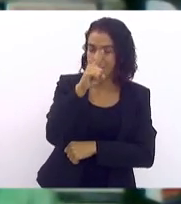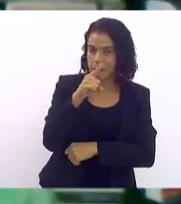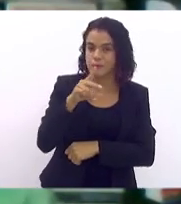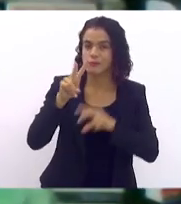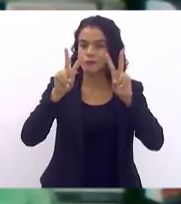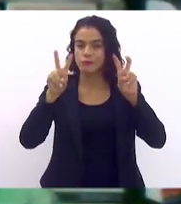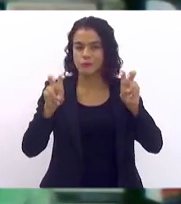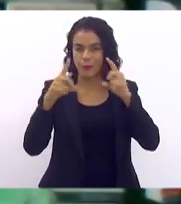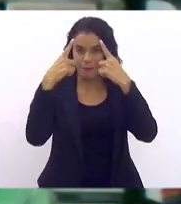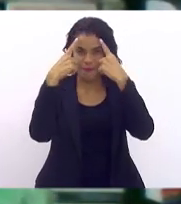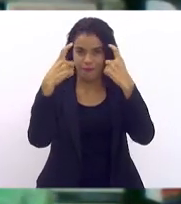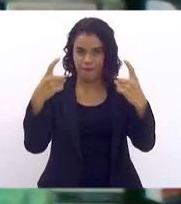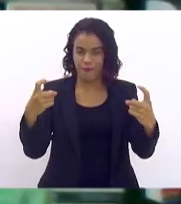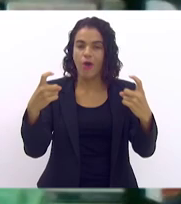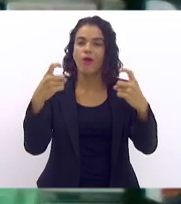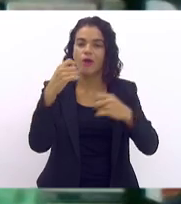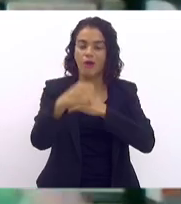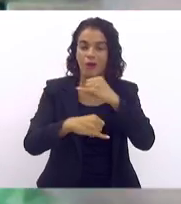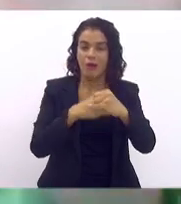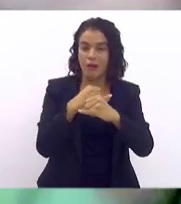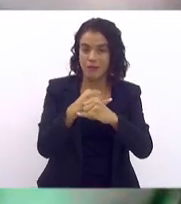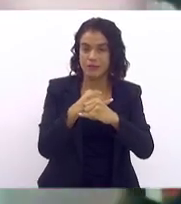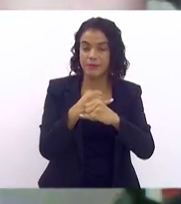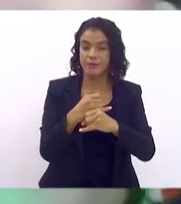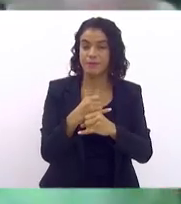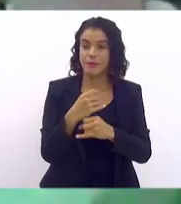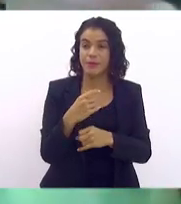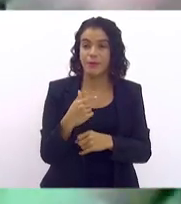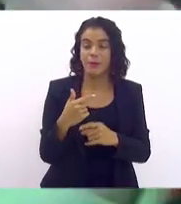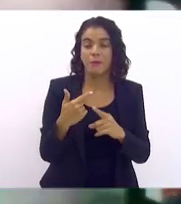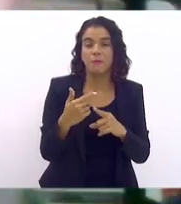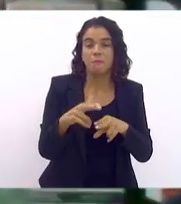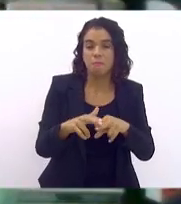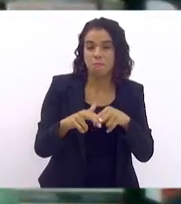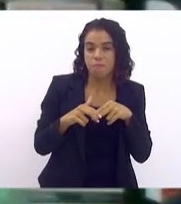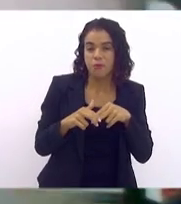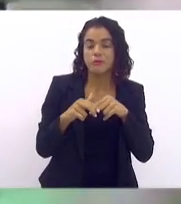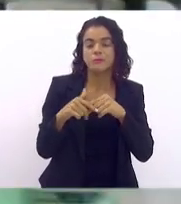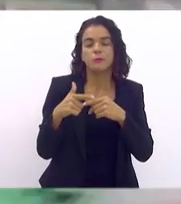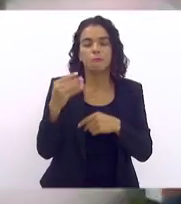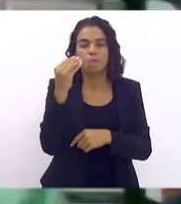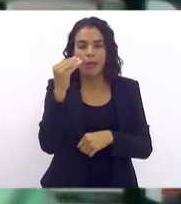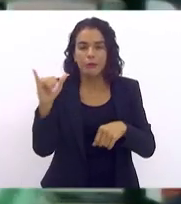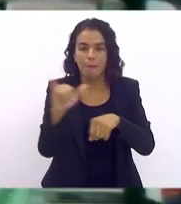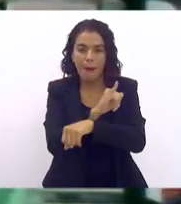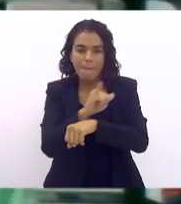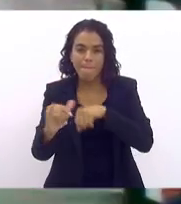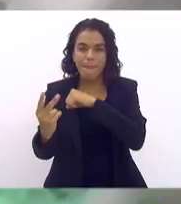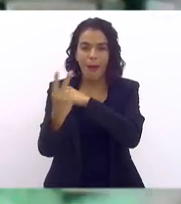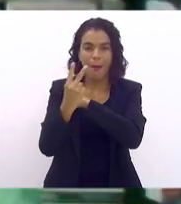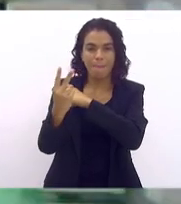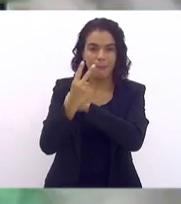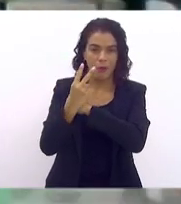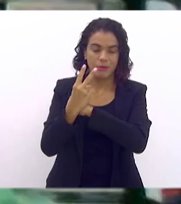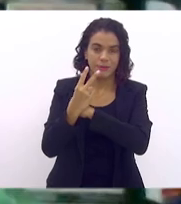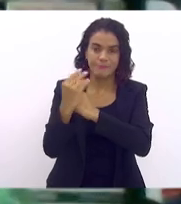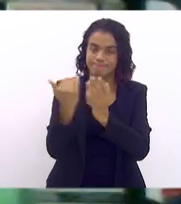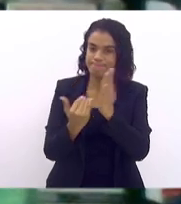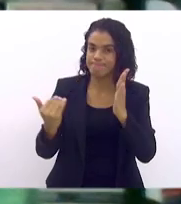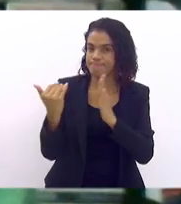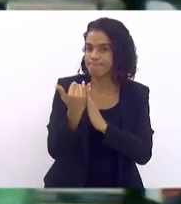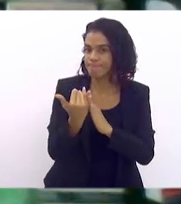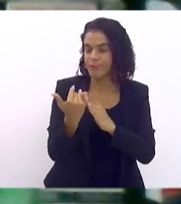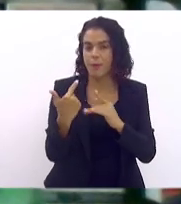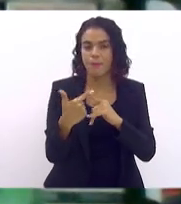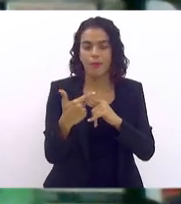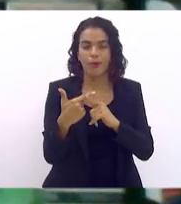da violência, tá? Por isso que eu faço assim, de ponto de tentar blindar o máximo possível a minha página, porque eu penso que se é um ambiente